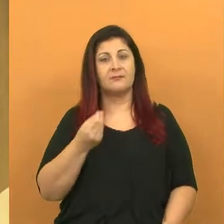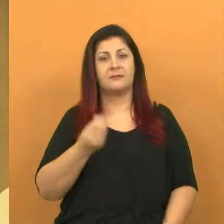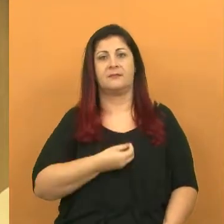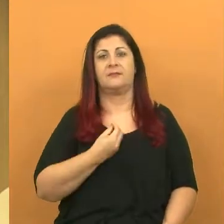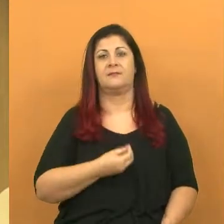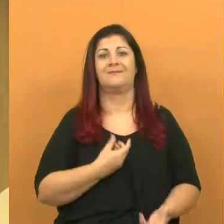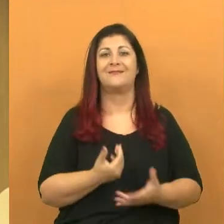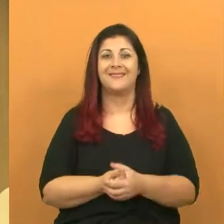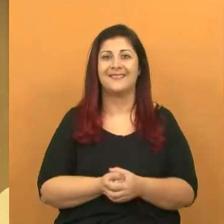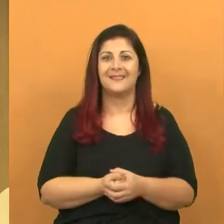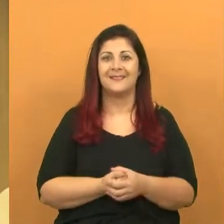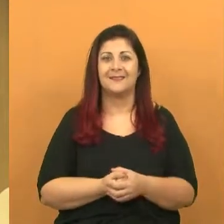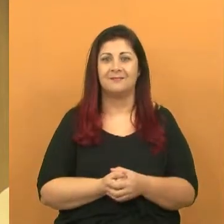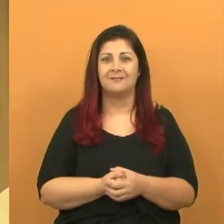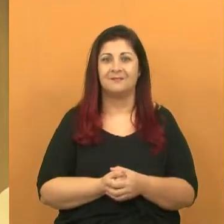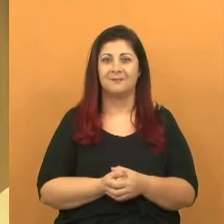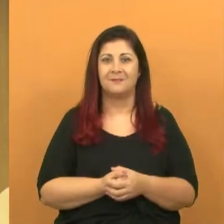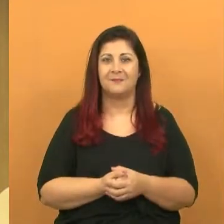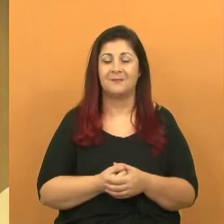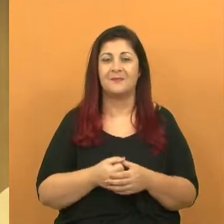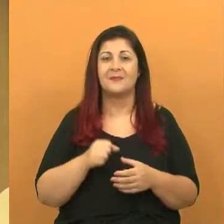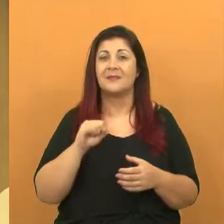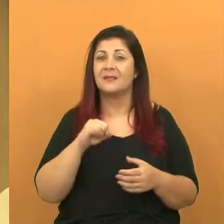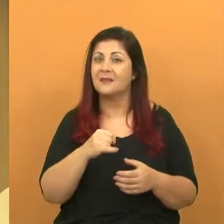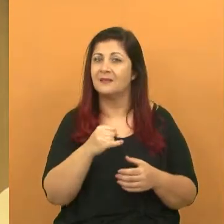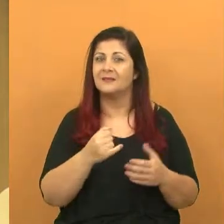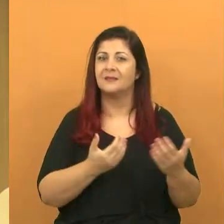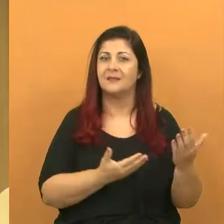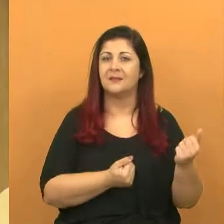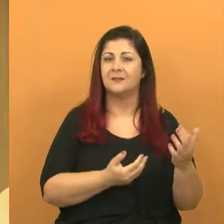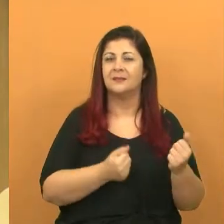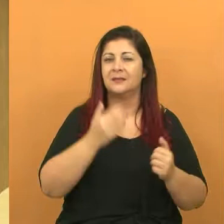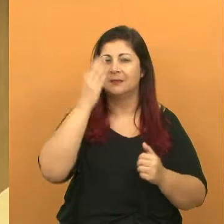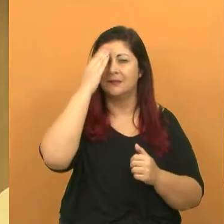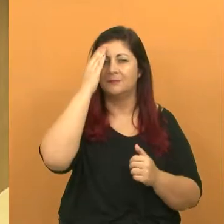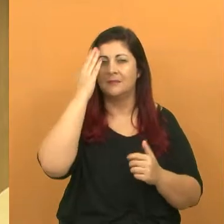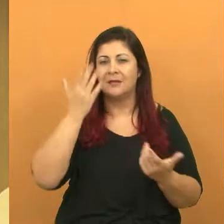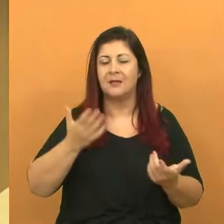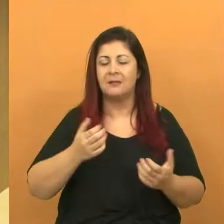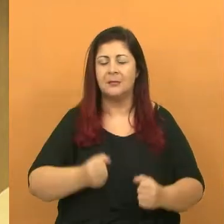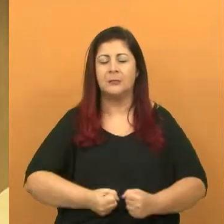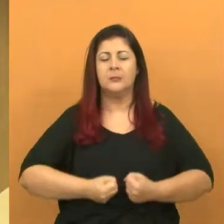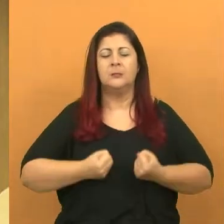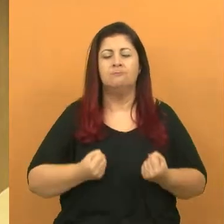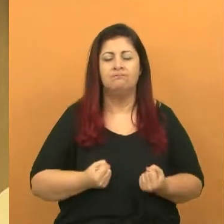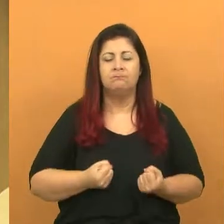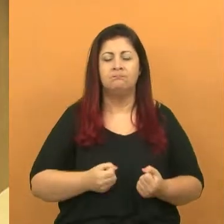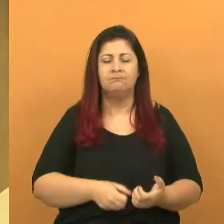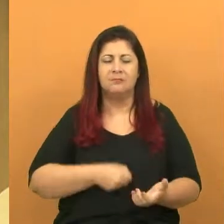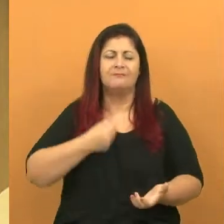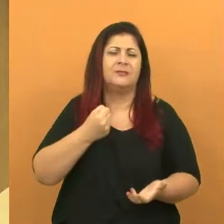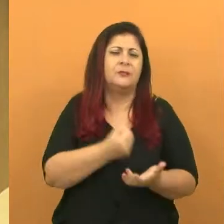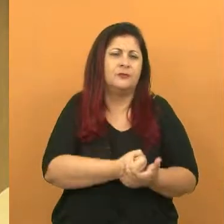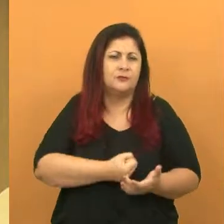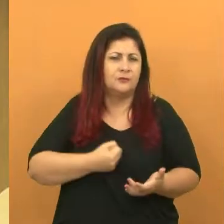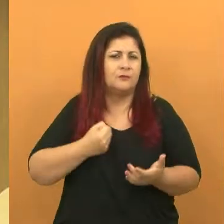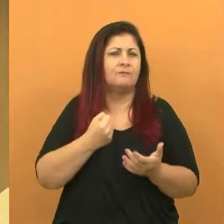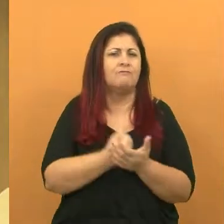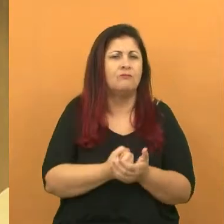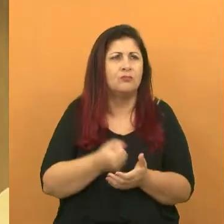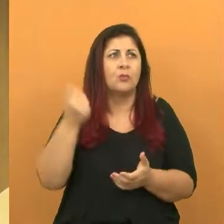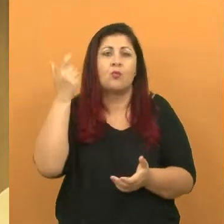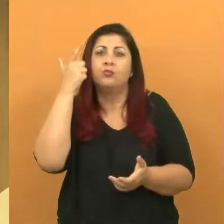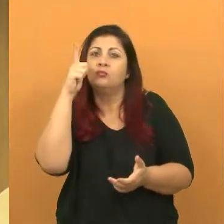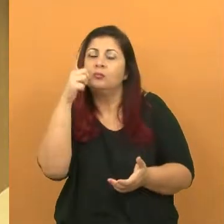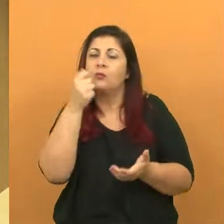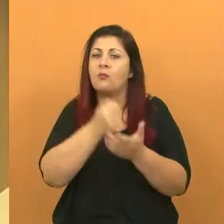sabe, se o adolescente soubesse como foi duro a labuta do dia a dia do pai, conquistar a sua moradia,